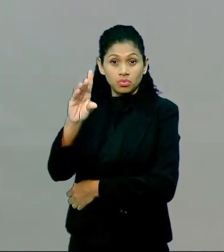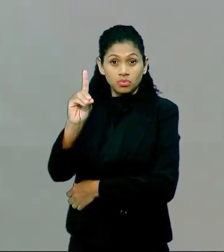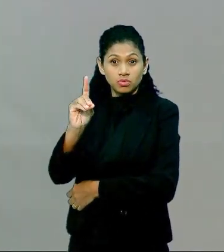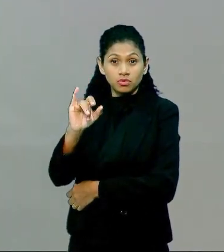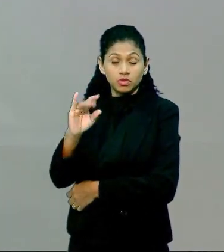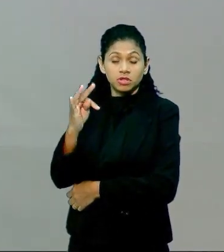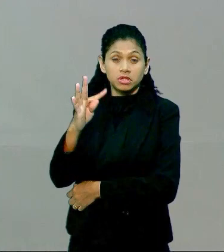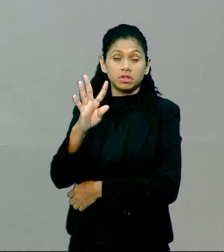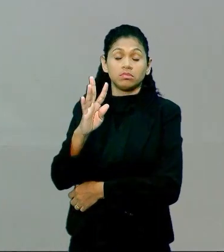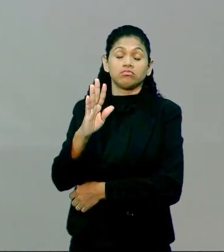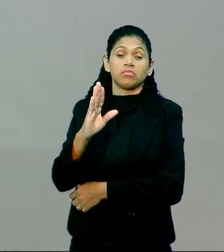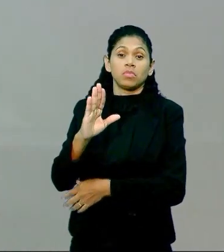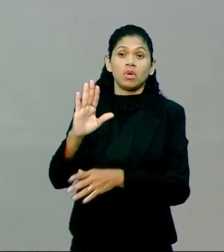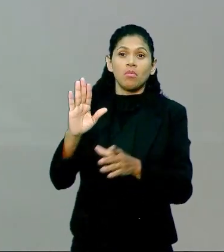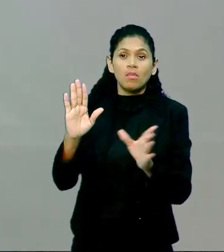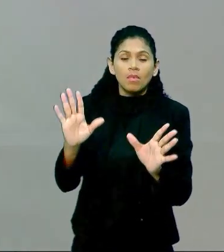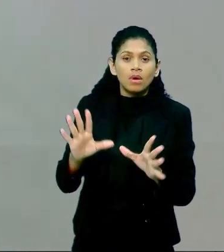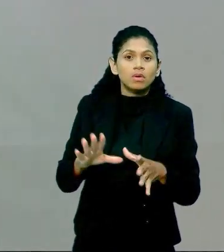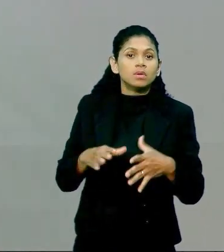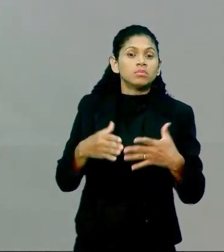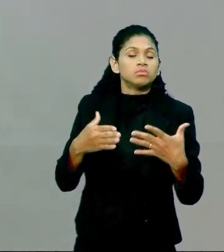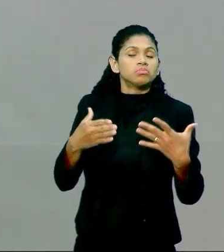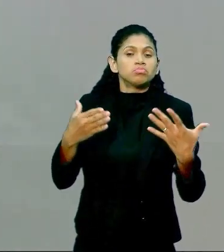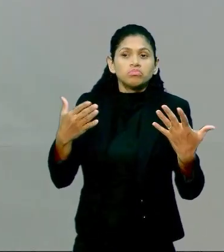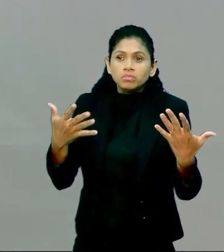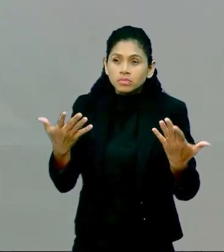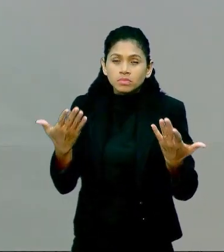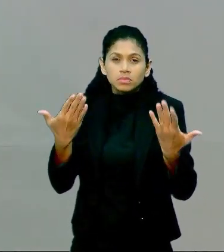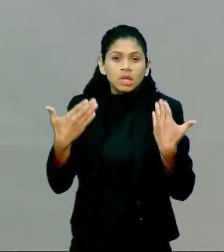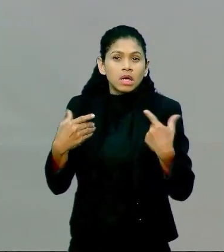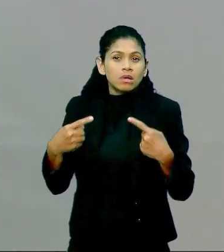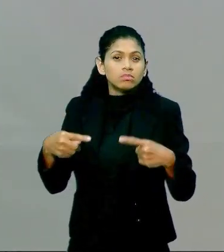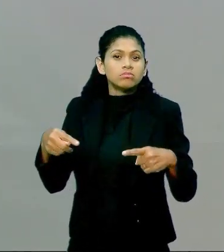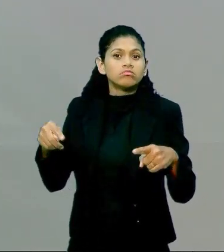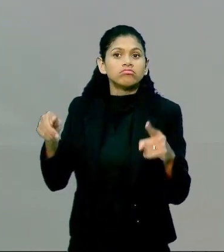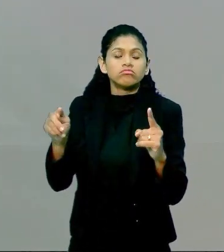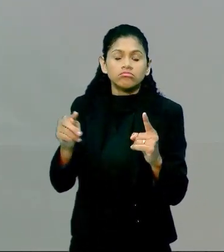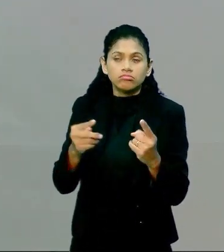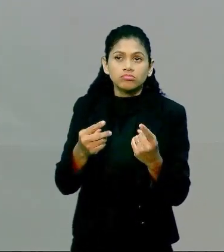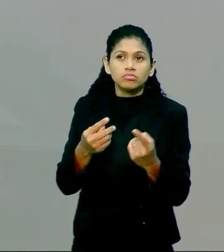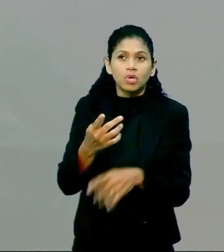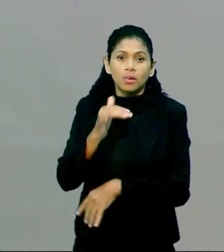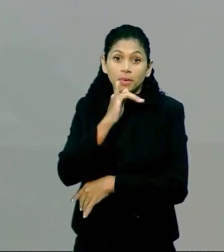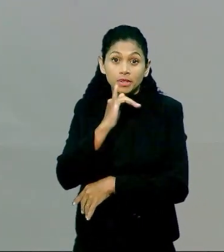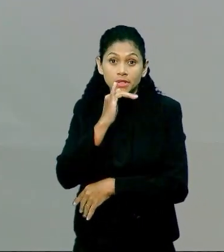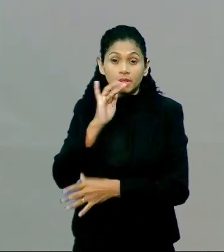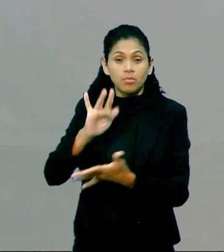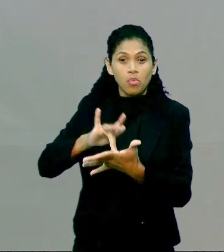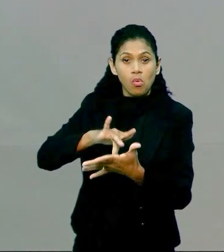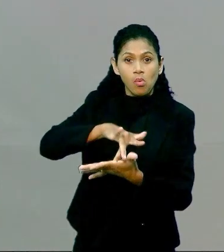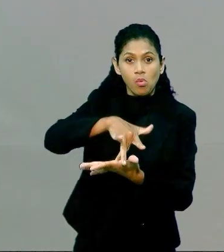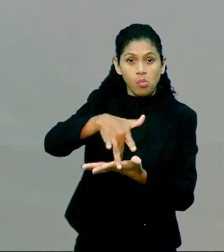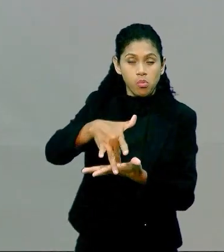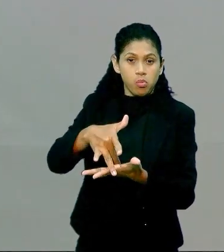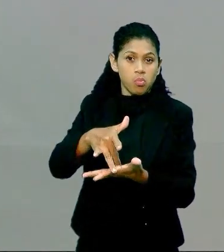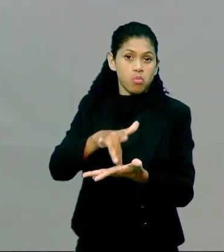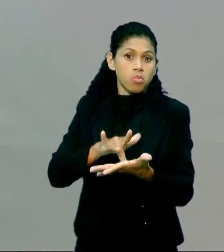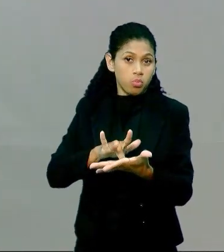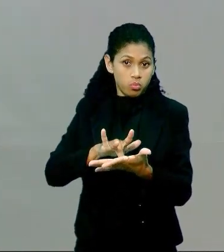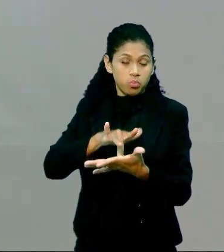O que eu já poderia puxar de clássico? Vamos abarcar um balé. O balé clássico, porque ele tem esse instrumento um